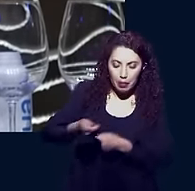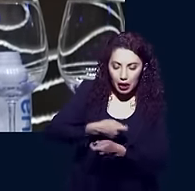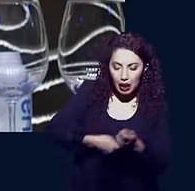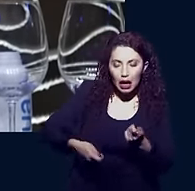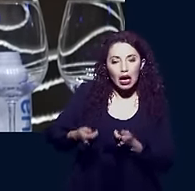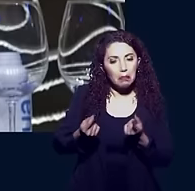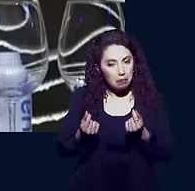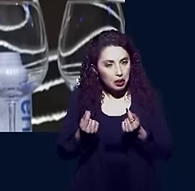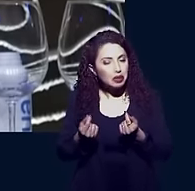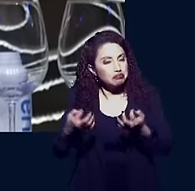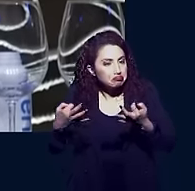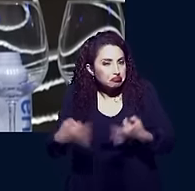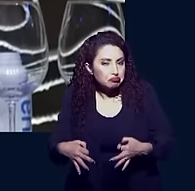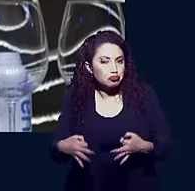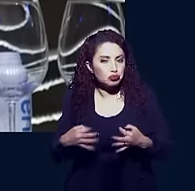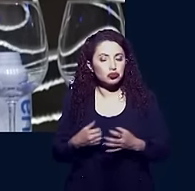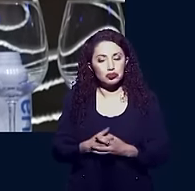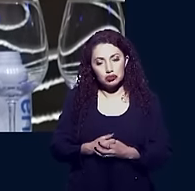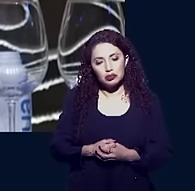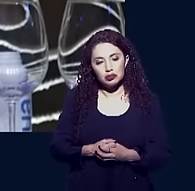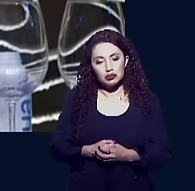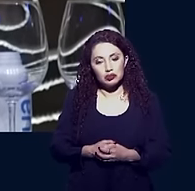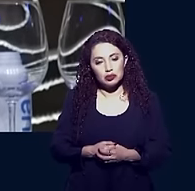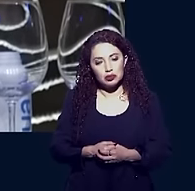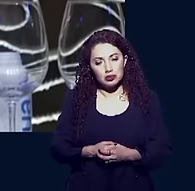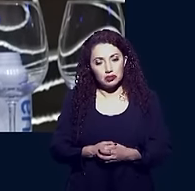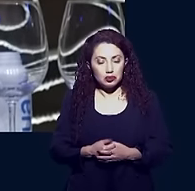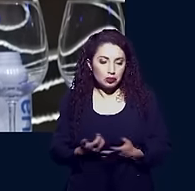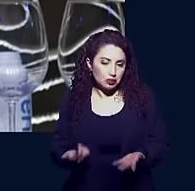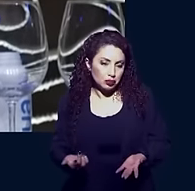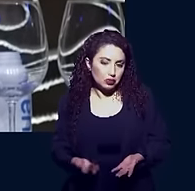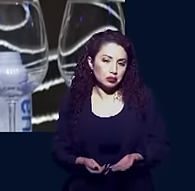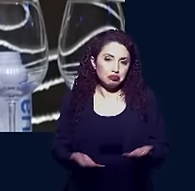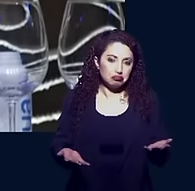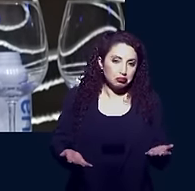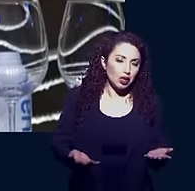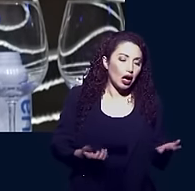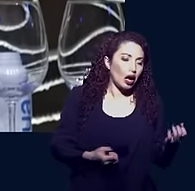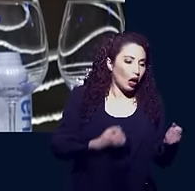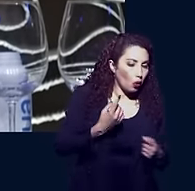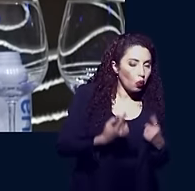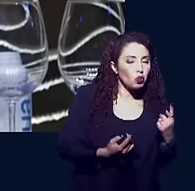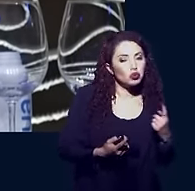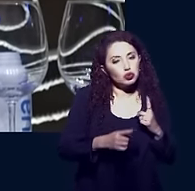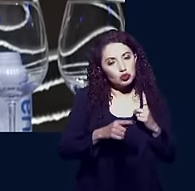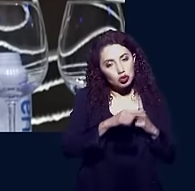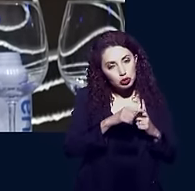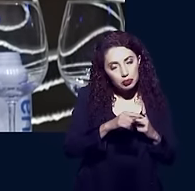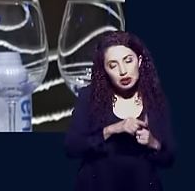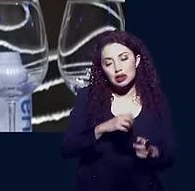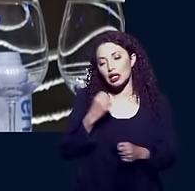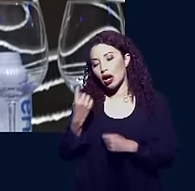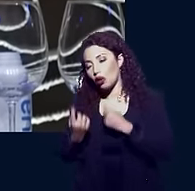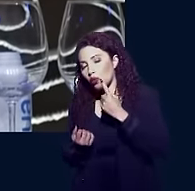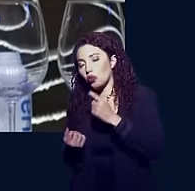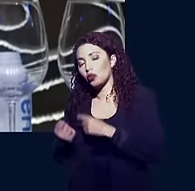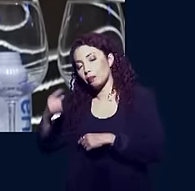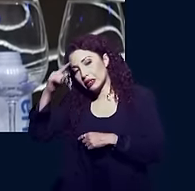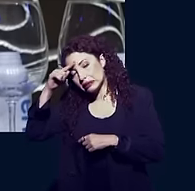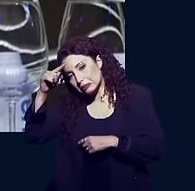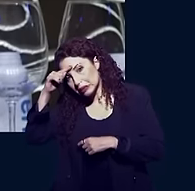razoavelmente justo eh tem tem aposta para para todo lado aqui um pouco mais otimista um pouco mais pessimista eu